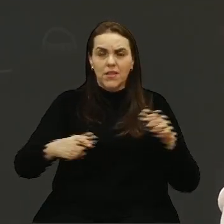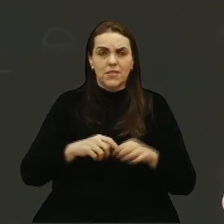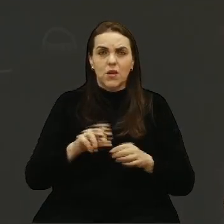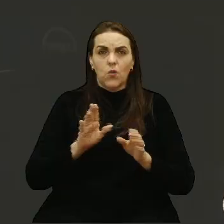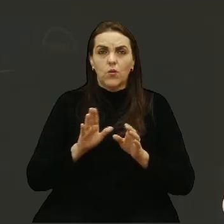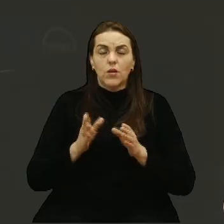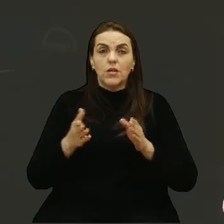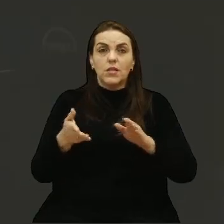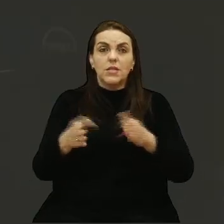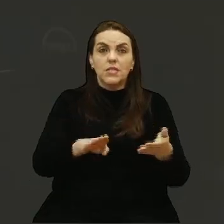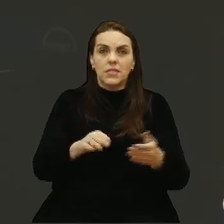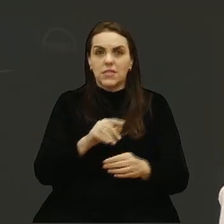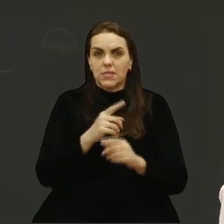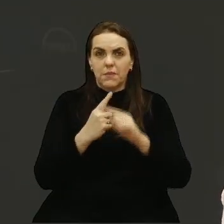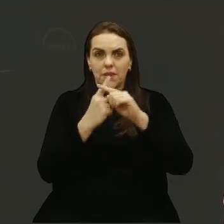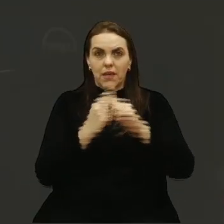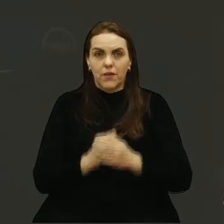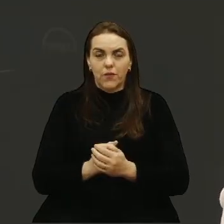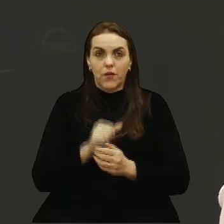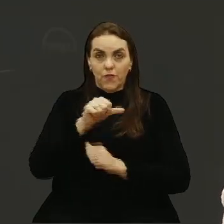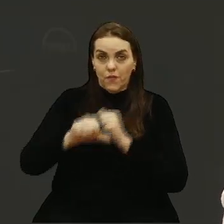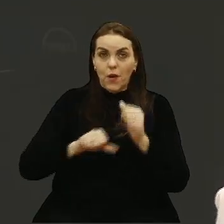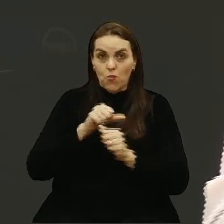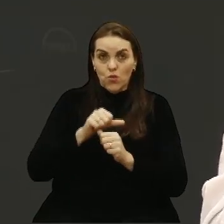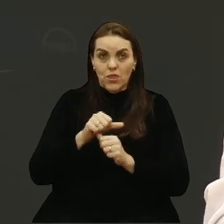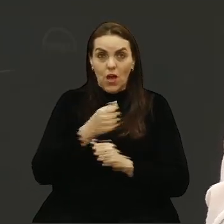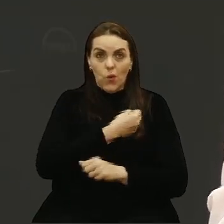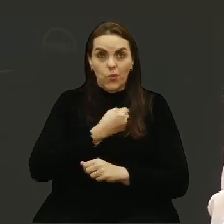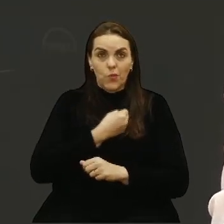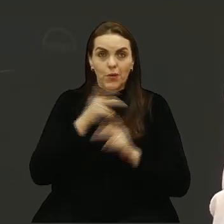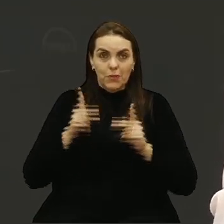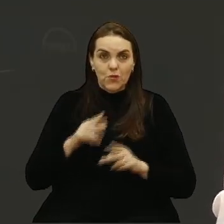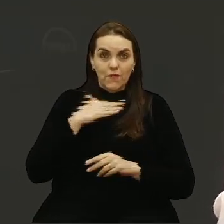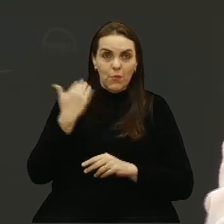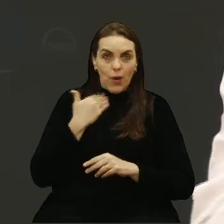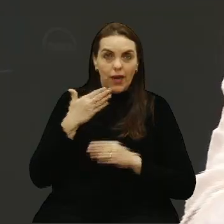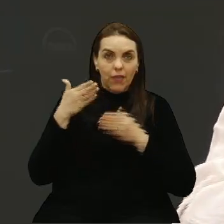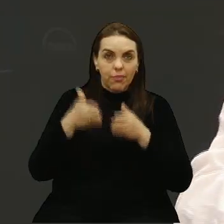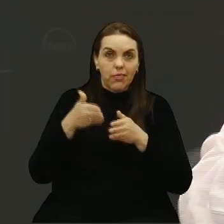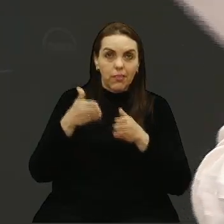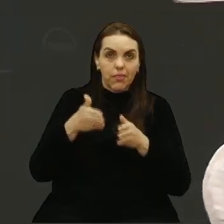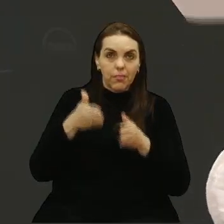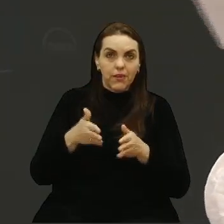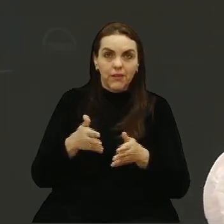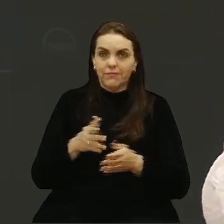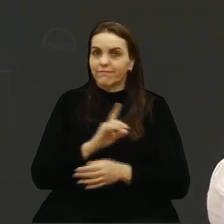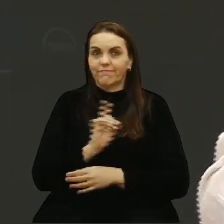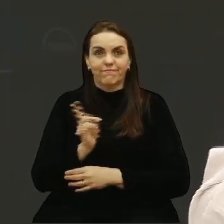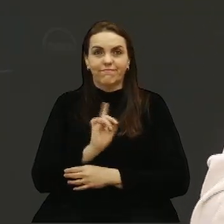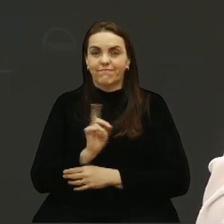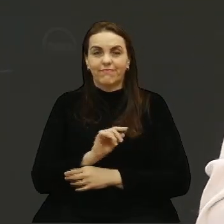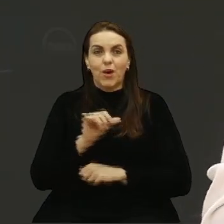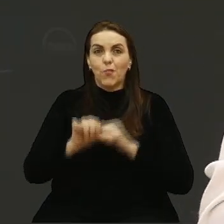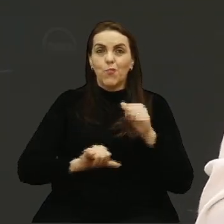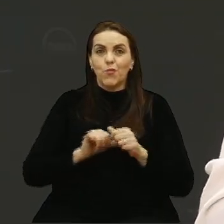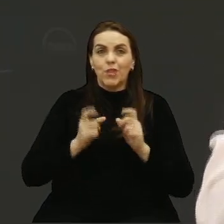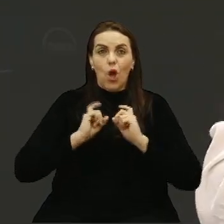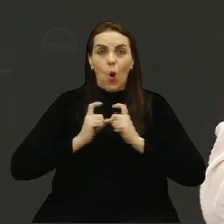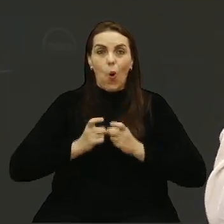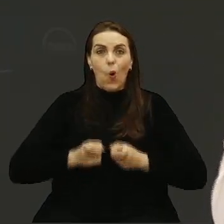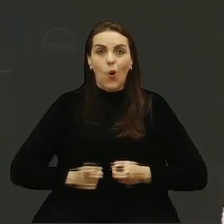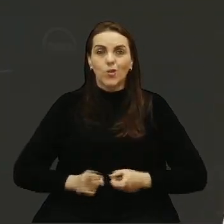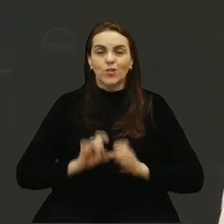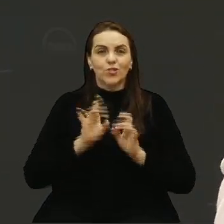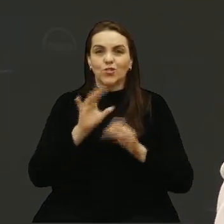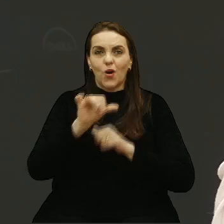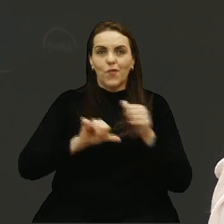vai acontecer? Vai mudar o número de enterros, vereador? Não vai. Só vai mudar o número de ossadas. É